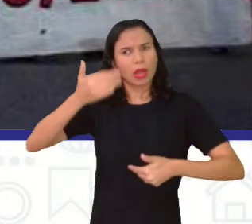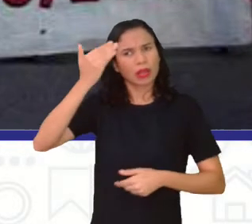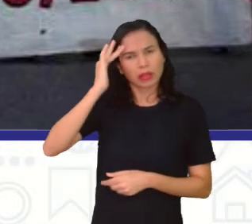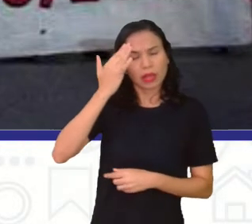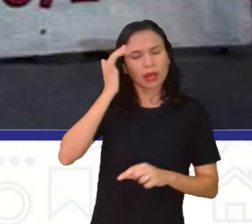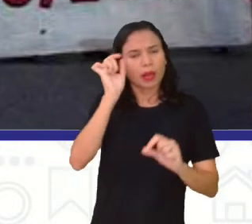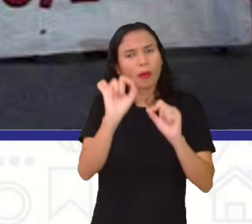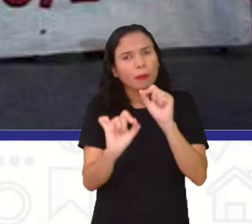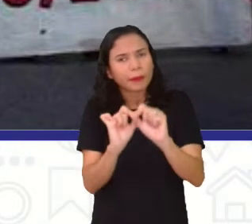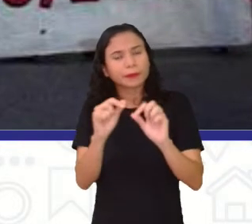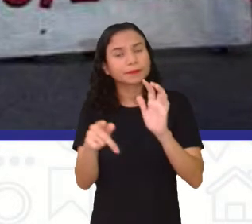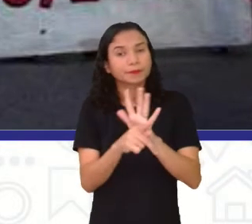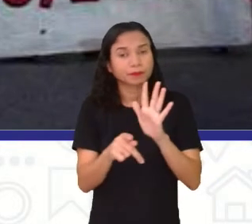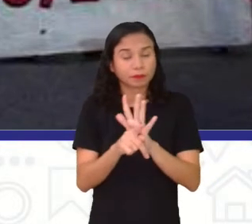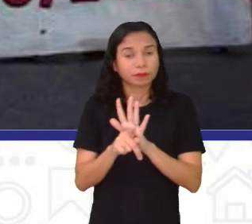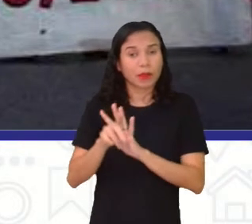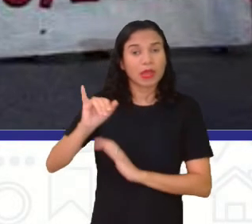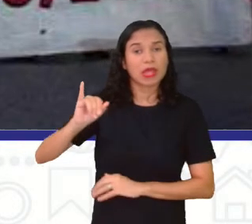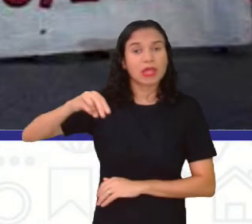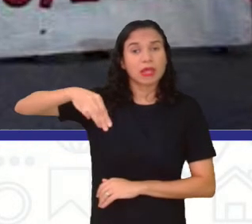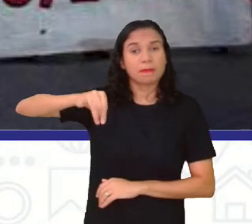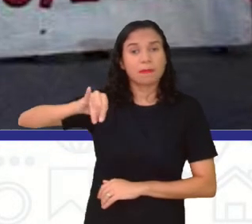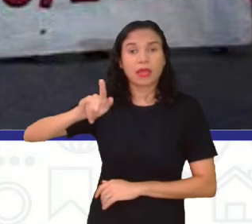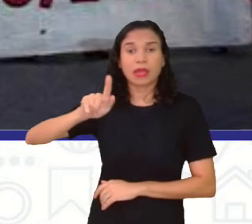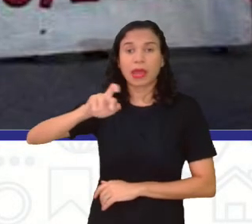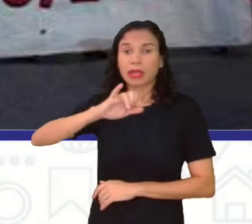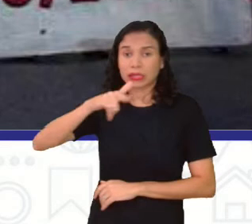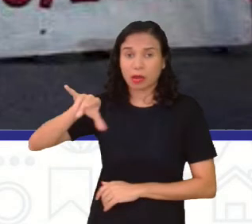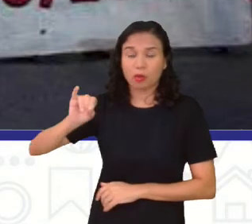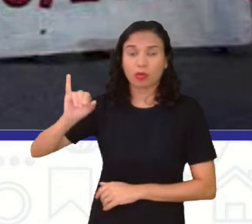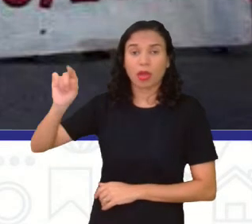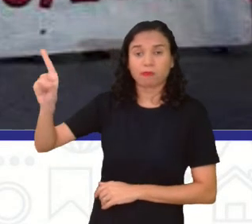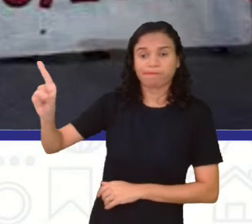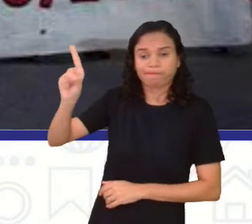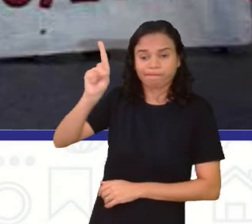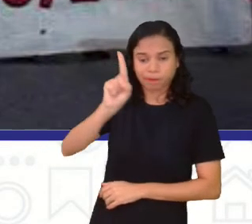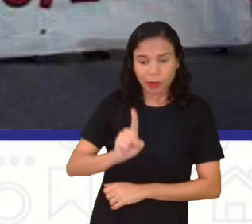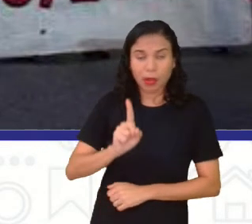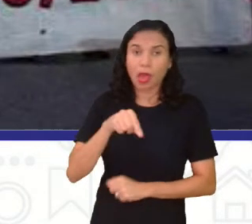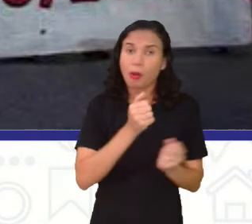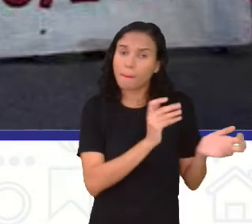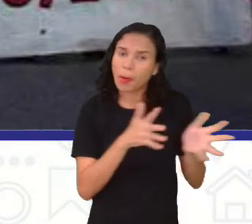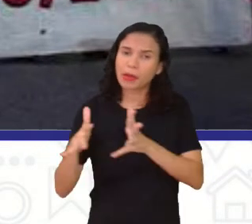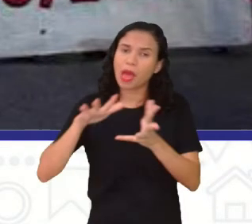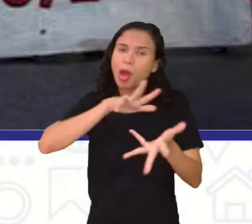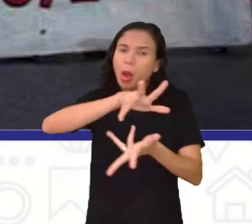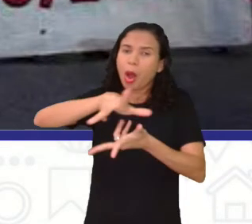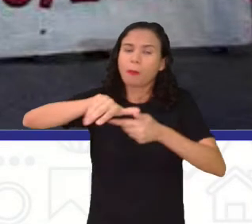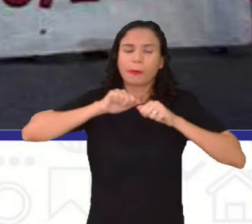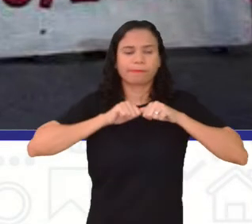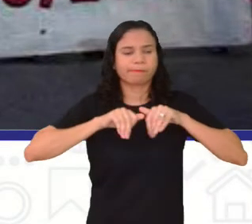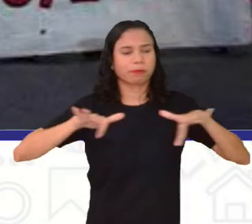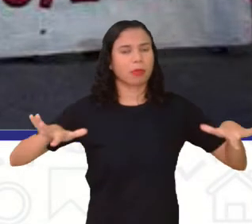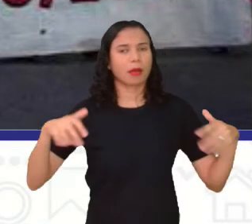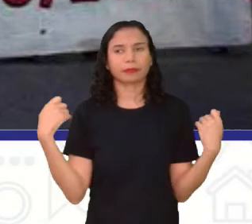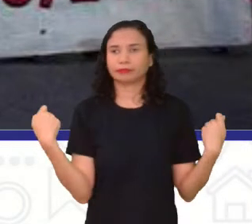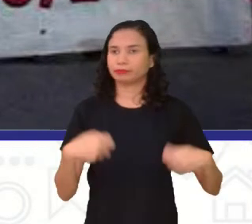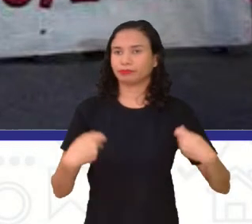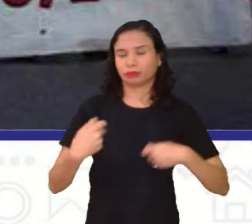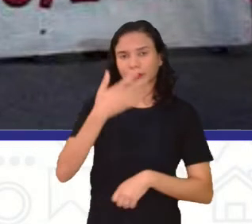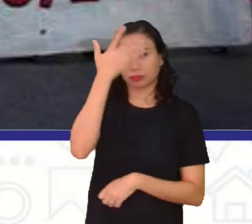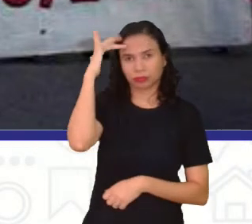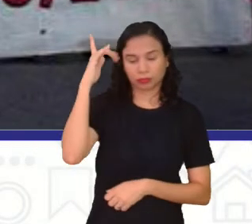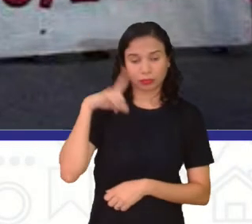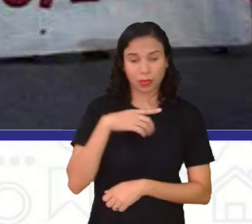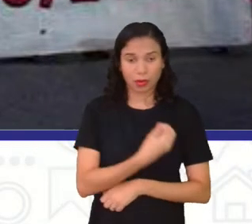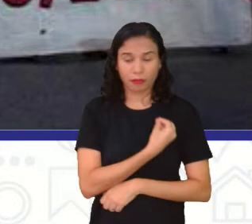que a imigração é um processo que acontece em todo mundo, né, e que não necessariamente quem está